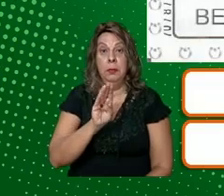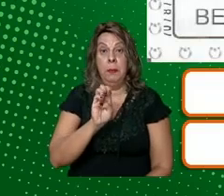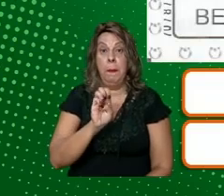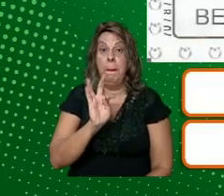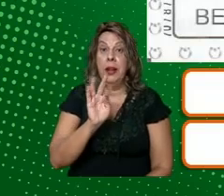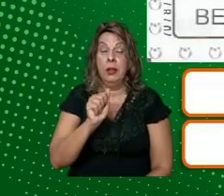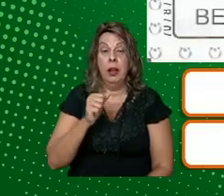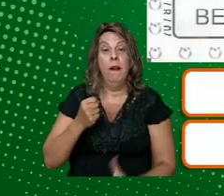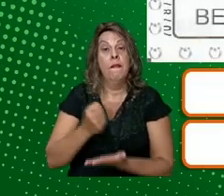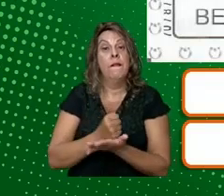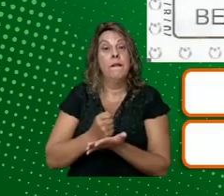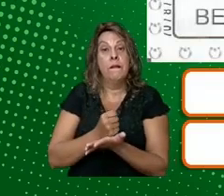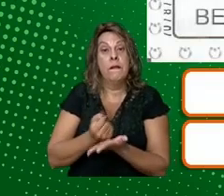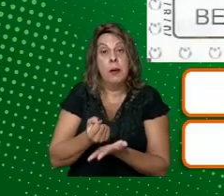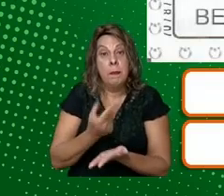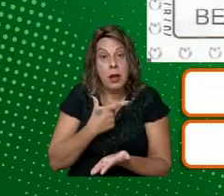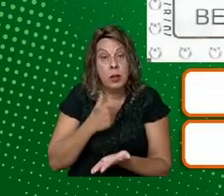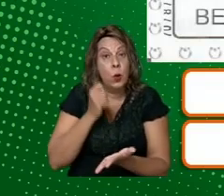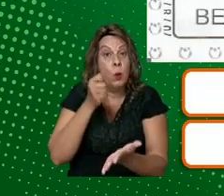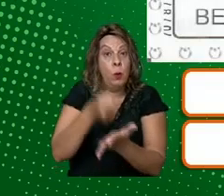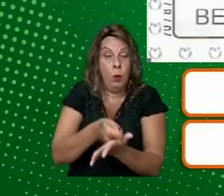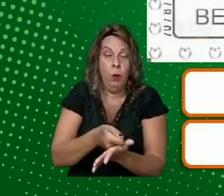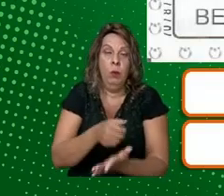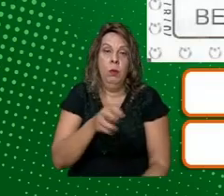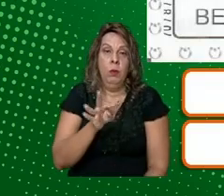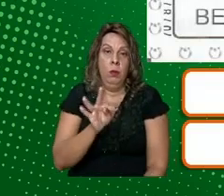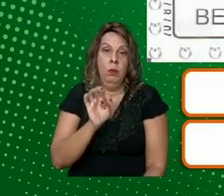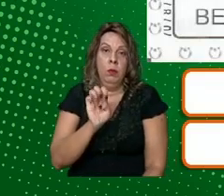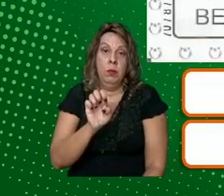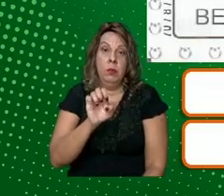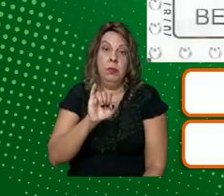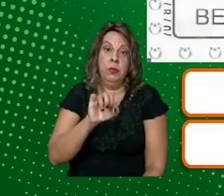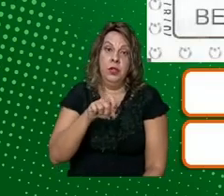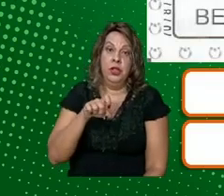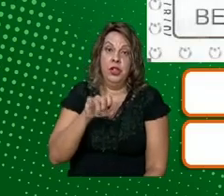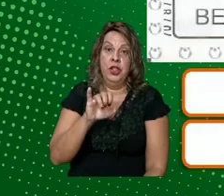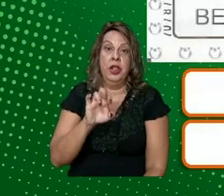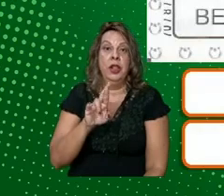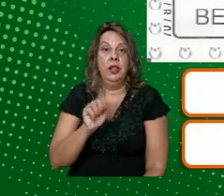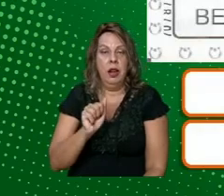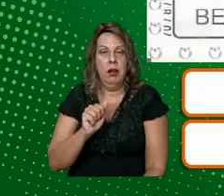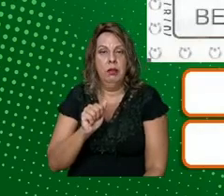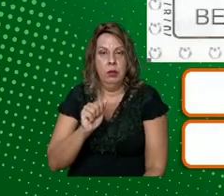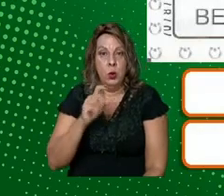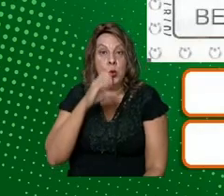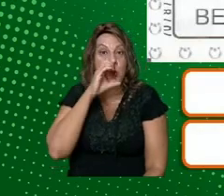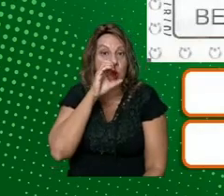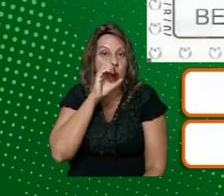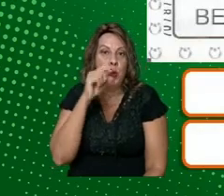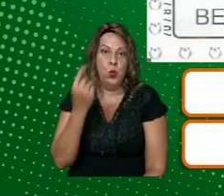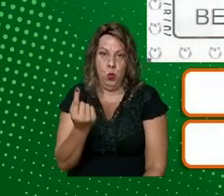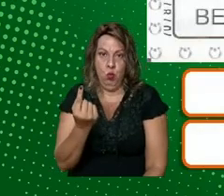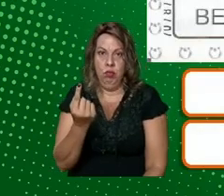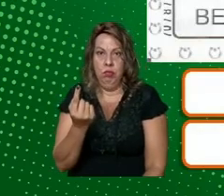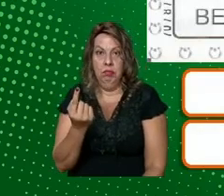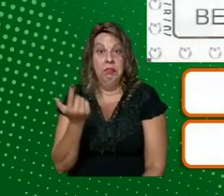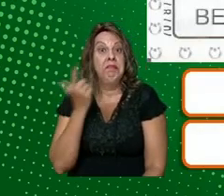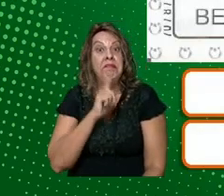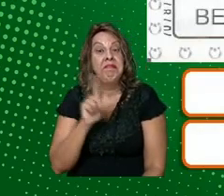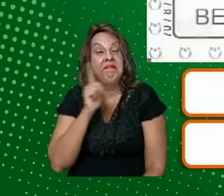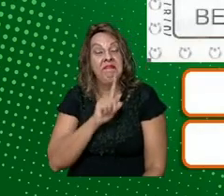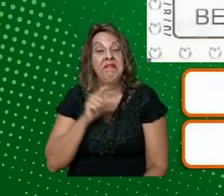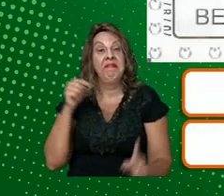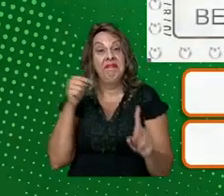farmácia Teixeira com a Regional Socorro 1 mesmo do Bené e Benezinho, e aí o Jarbas leva para casa